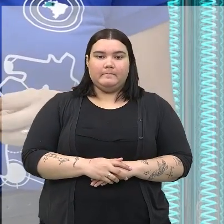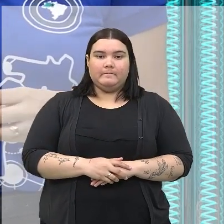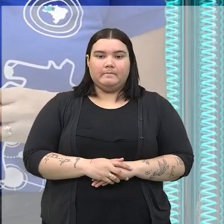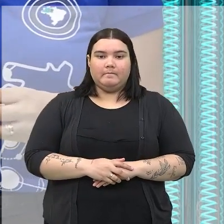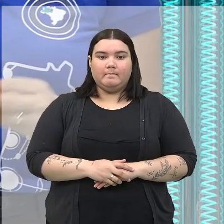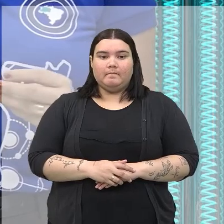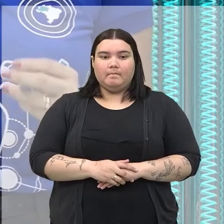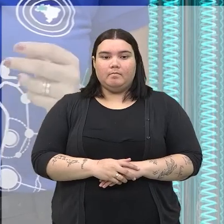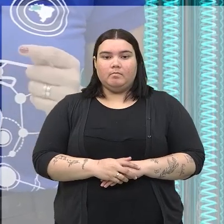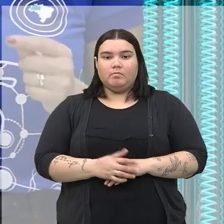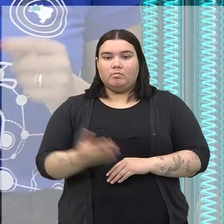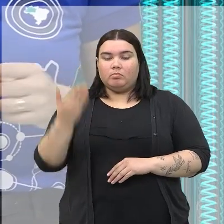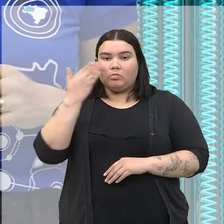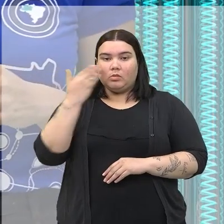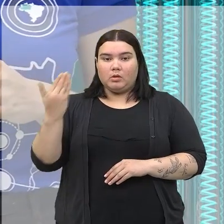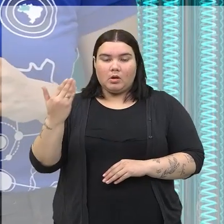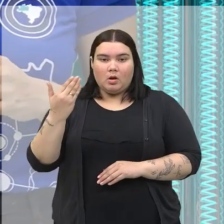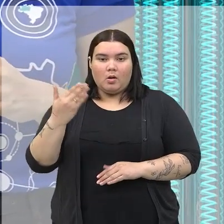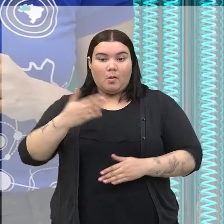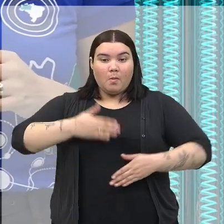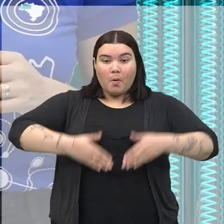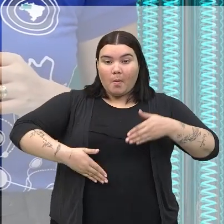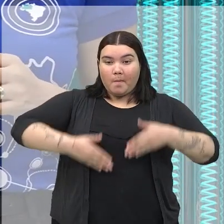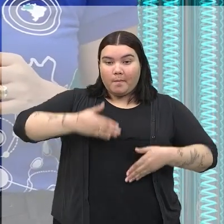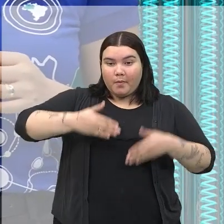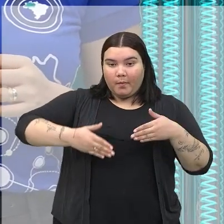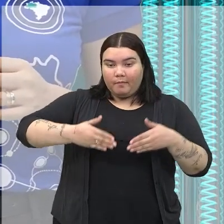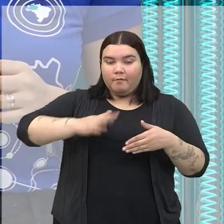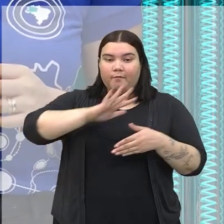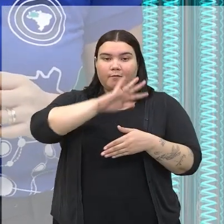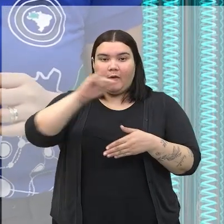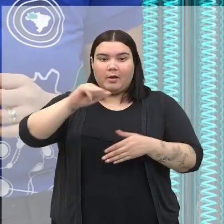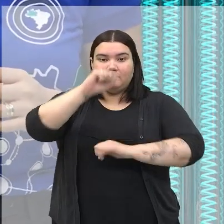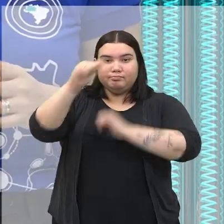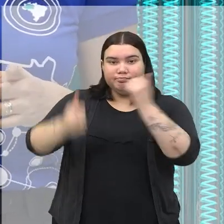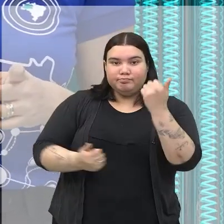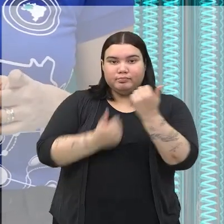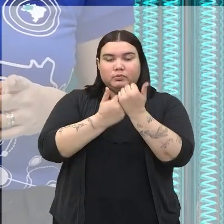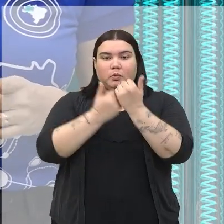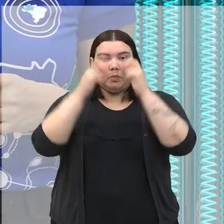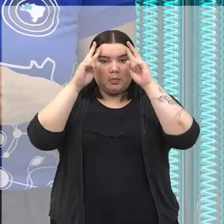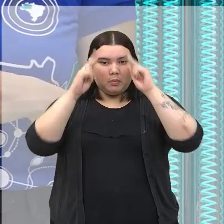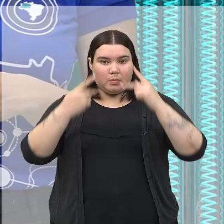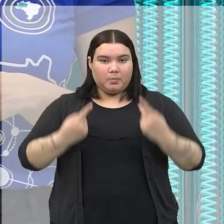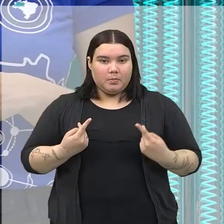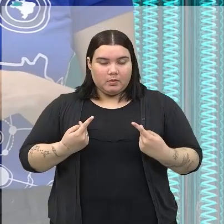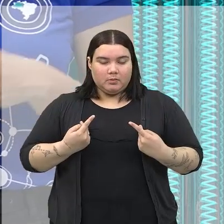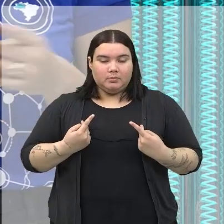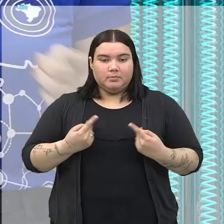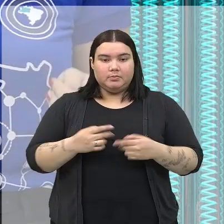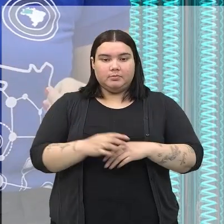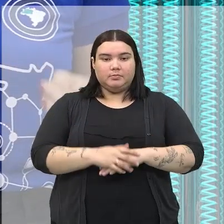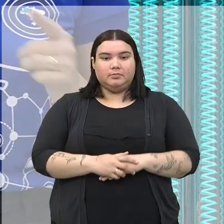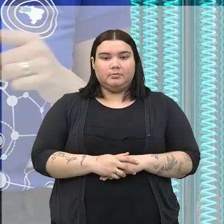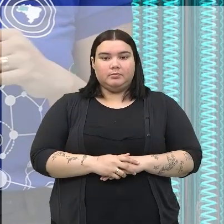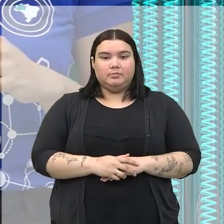Os robôs irão substituir os humanos, ok? Will